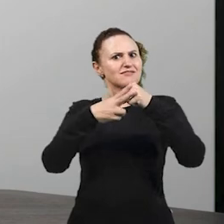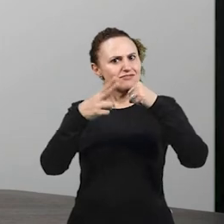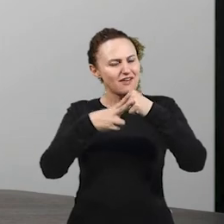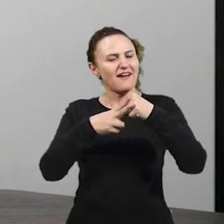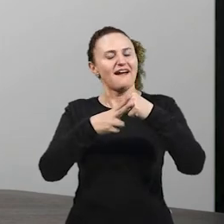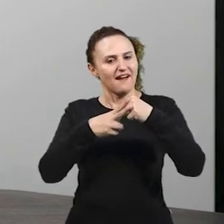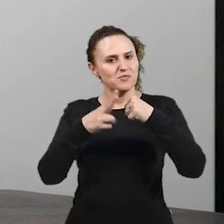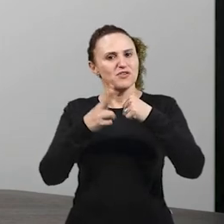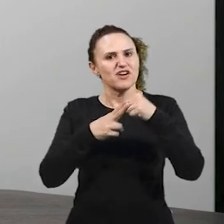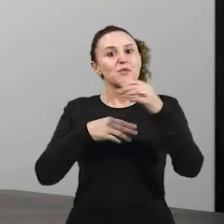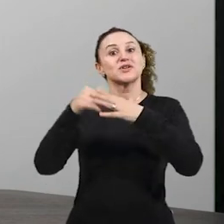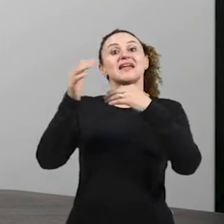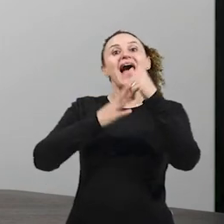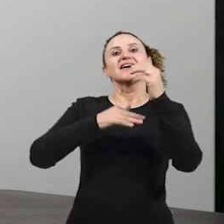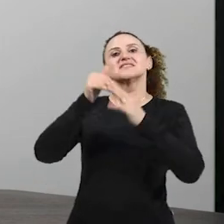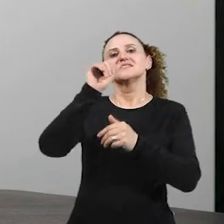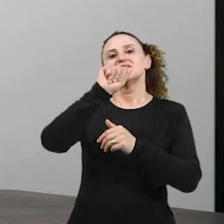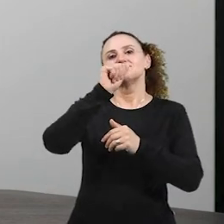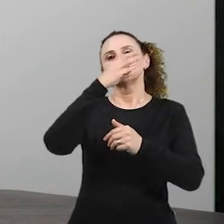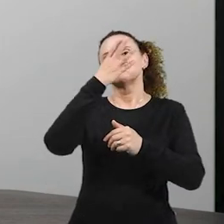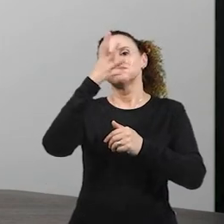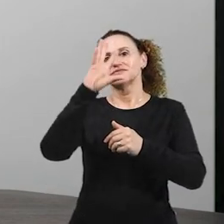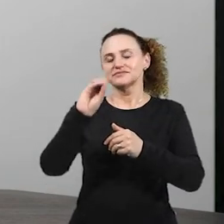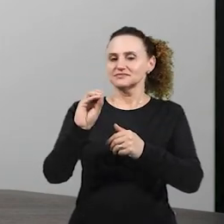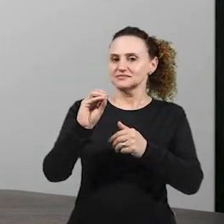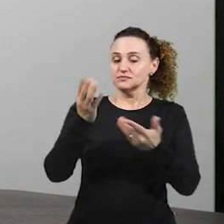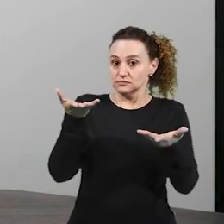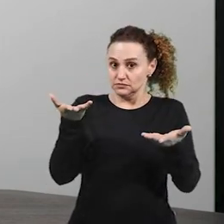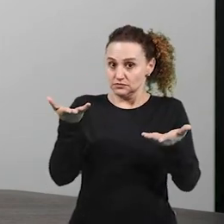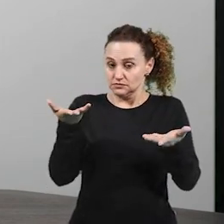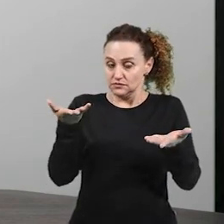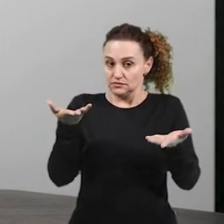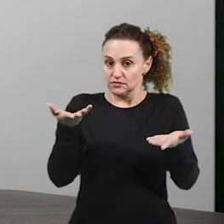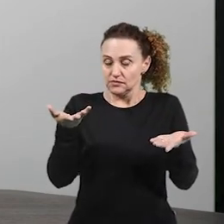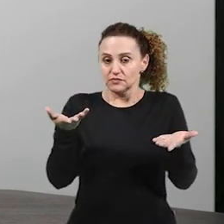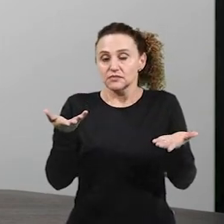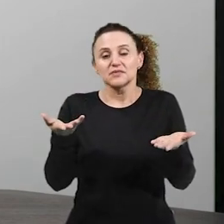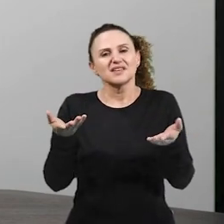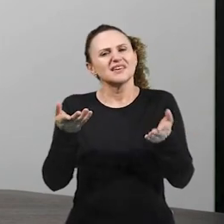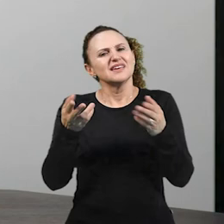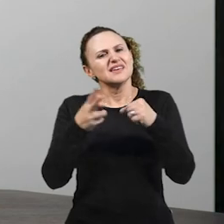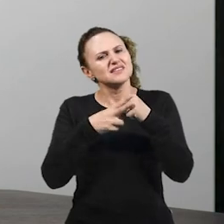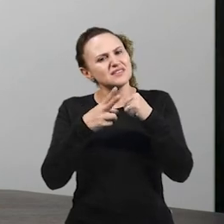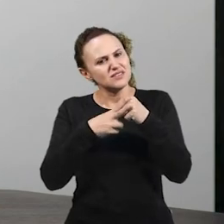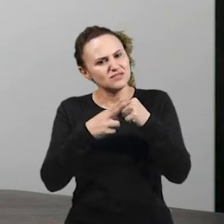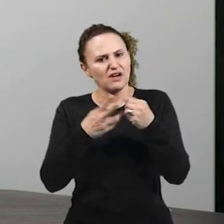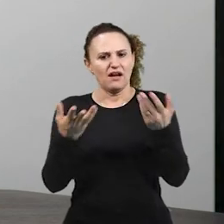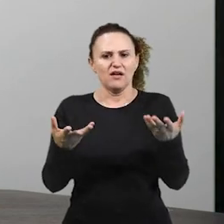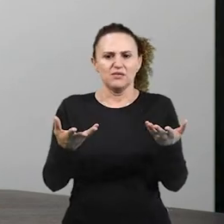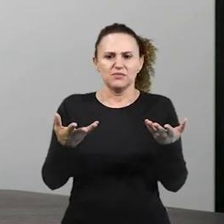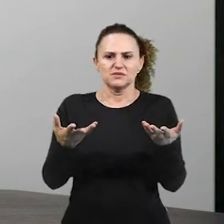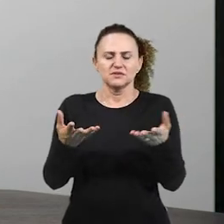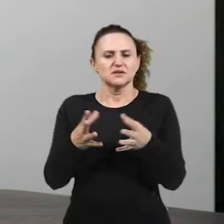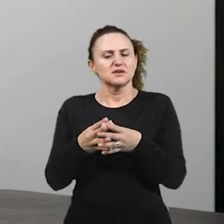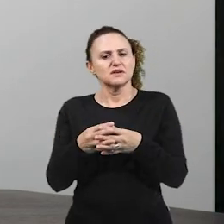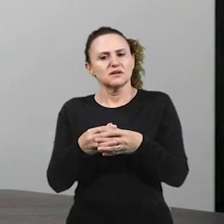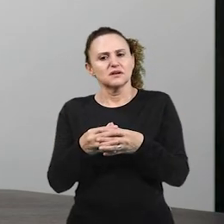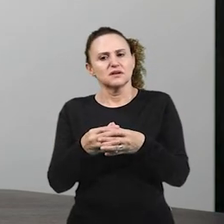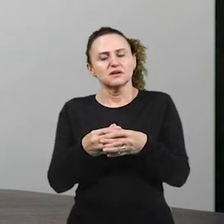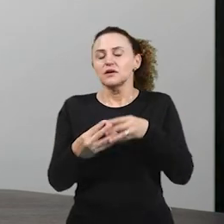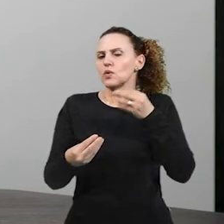verbos de ação e numa descrição os verbos são de estado bom